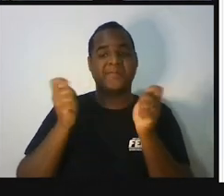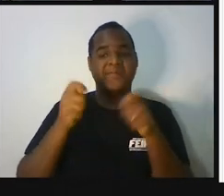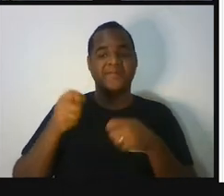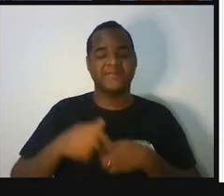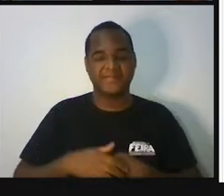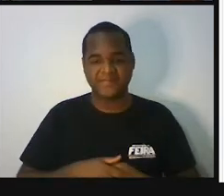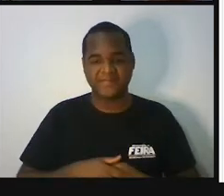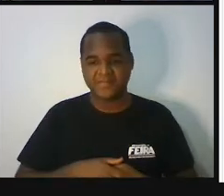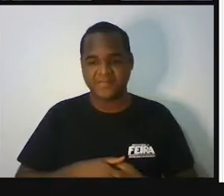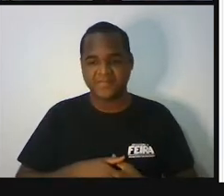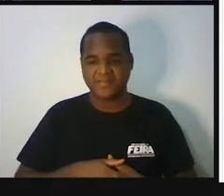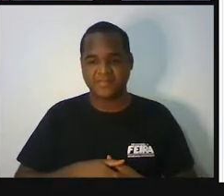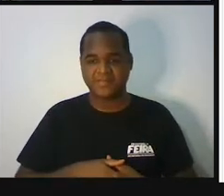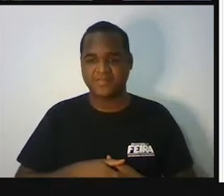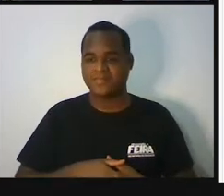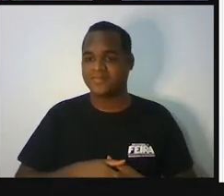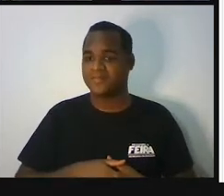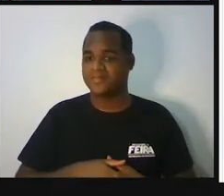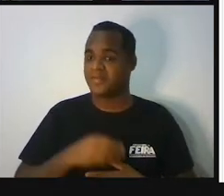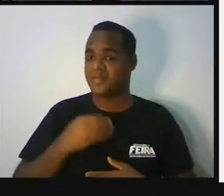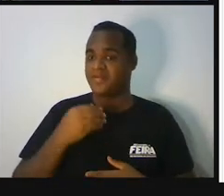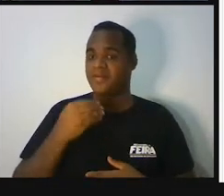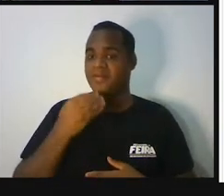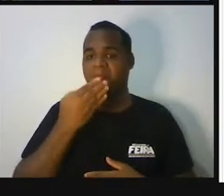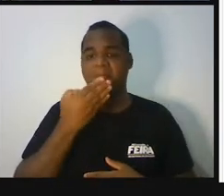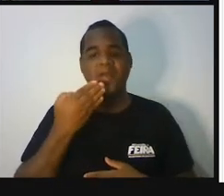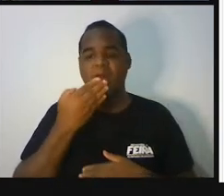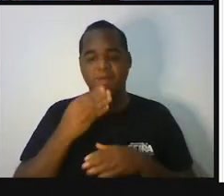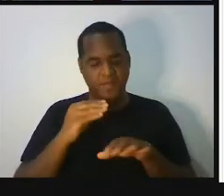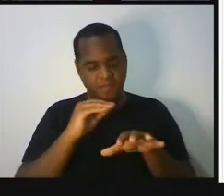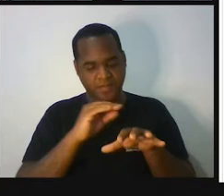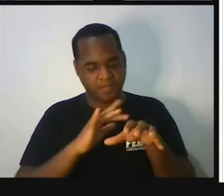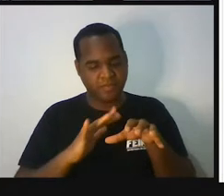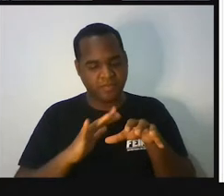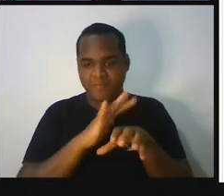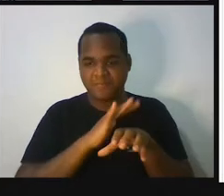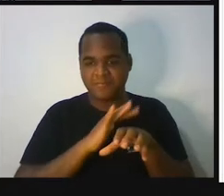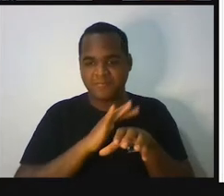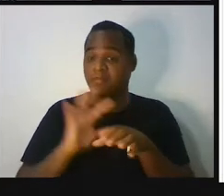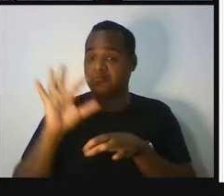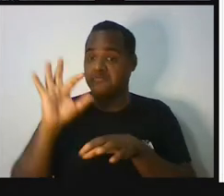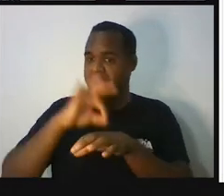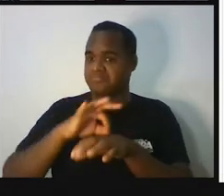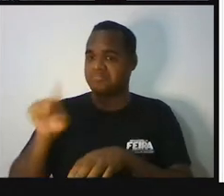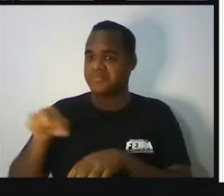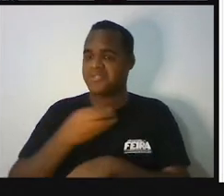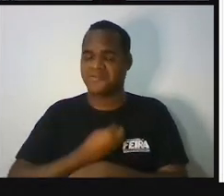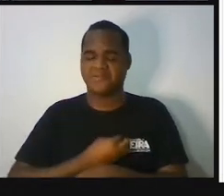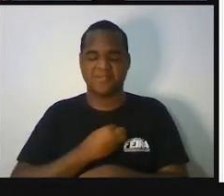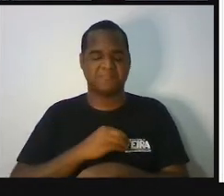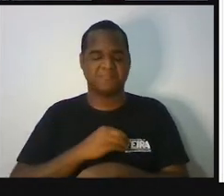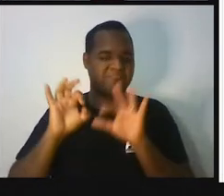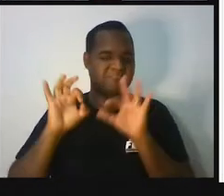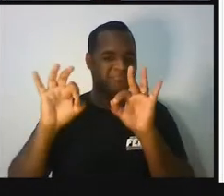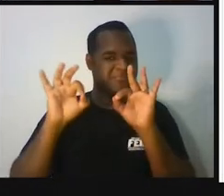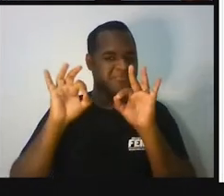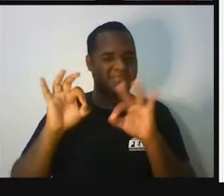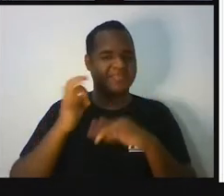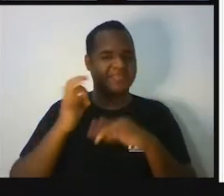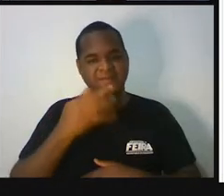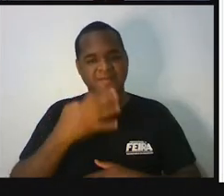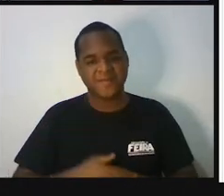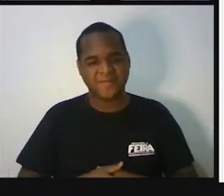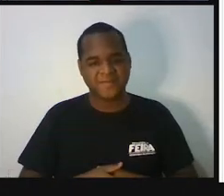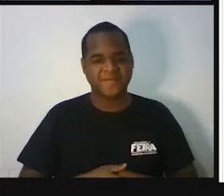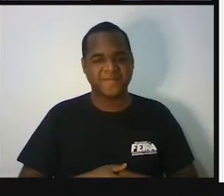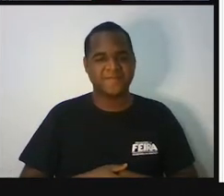de mel. Que bacana, hein? A abelhazinha é um ser vivo fantástico, fantástico. Eu